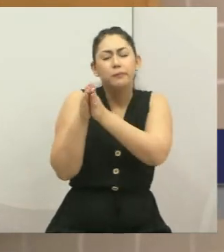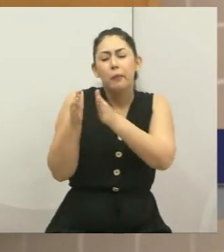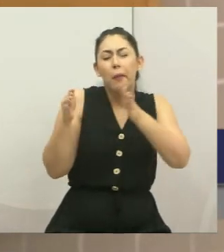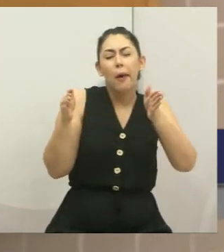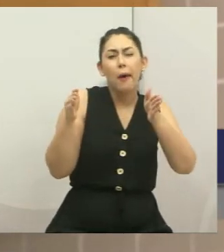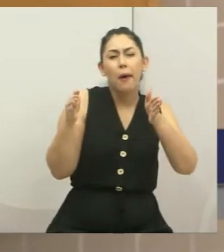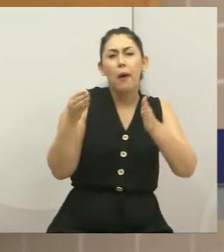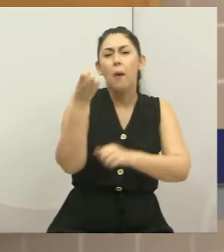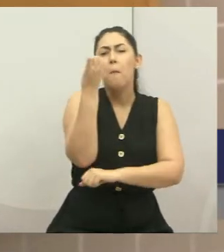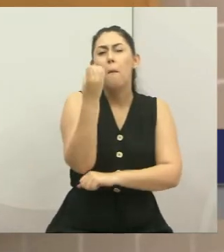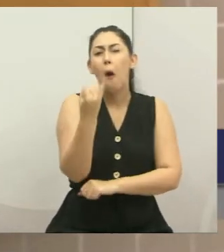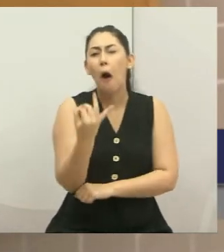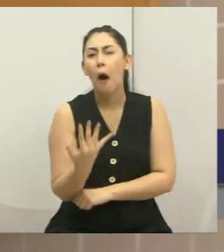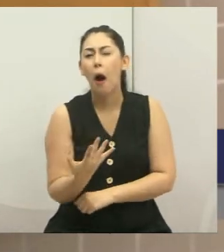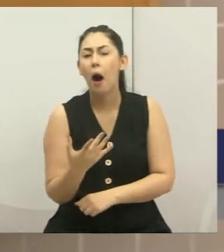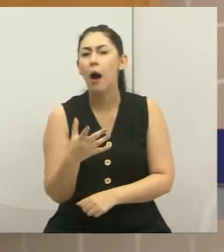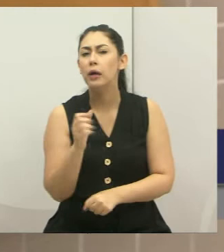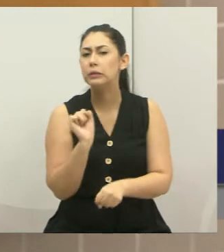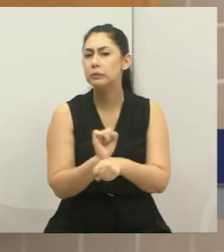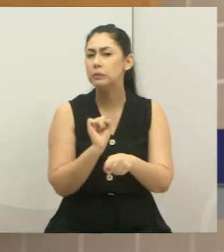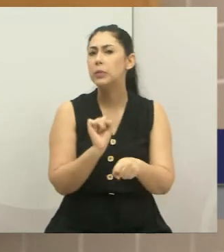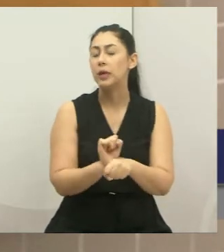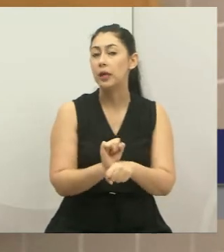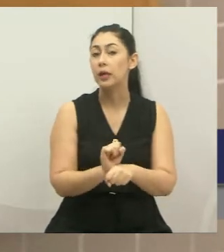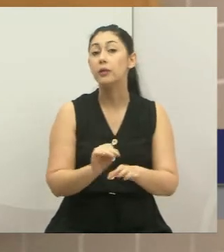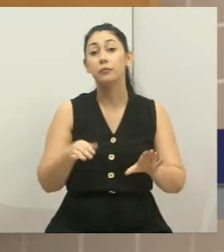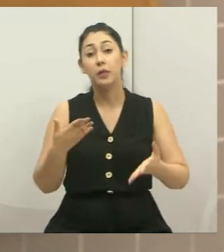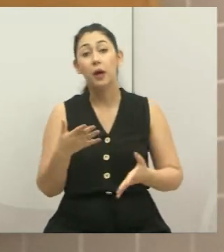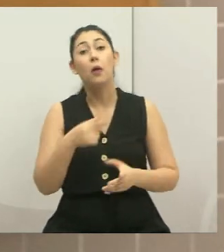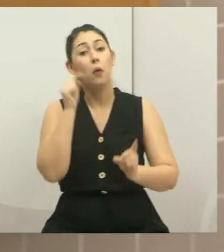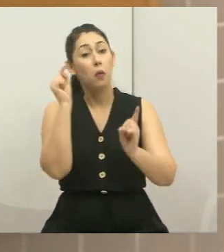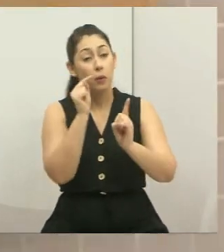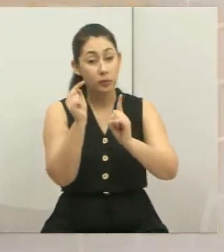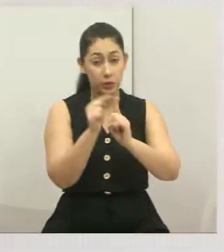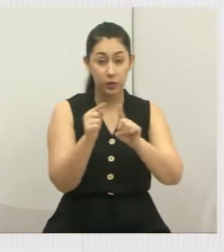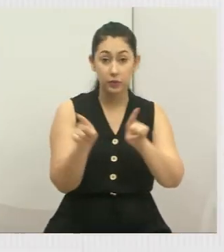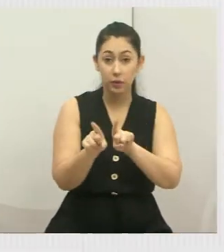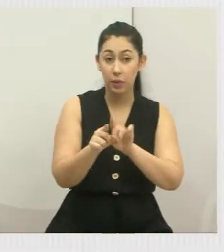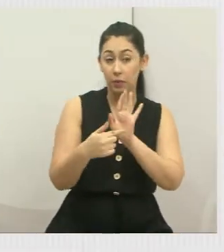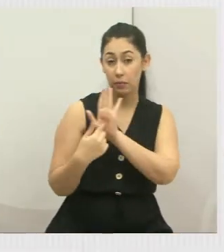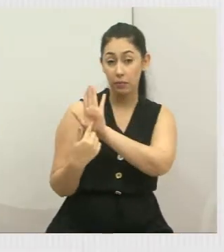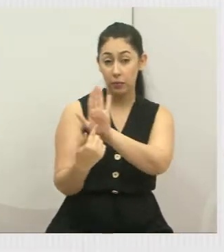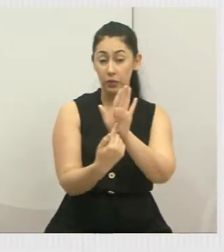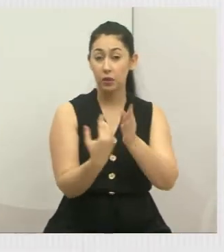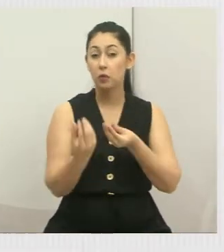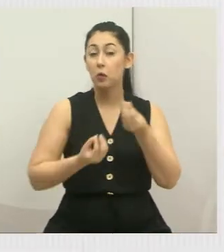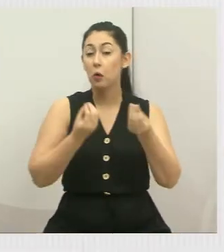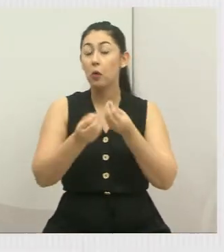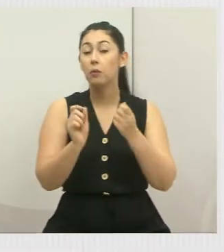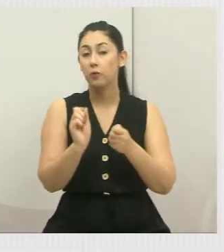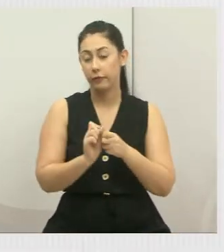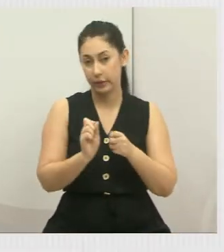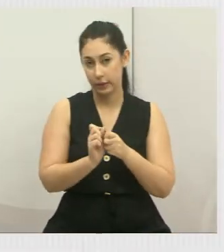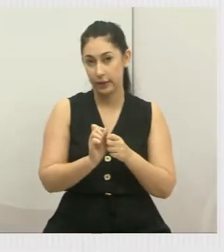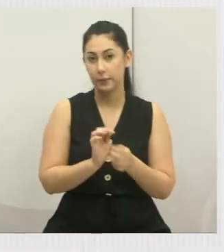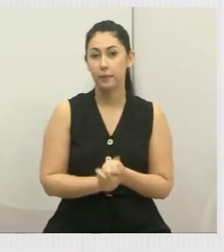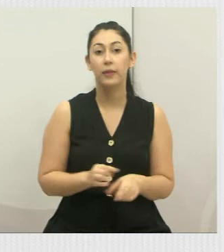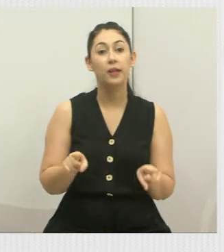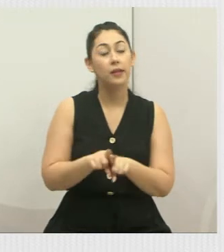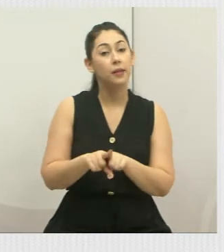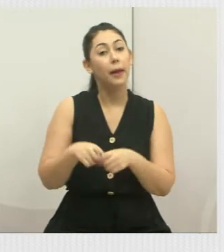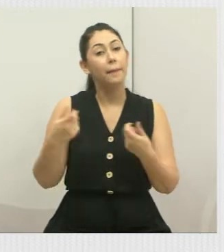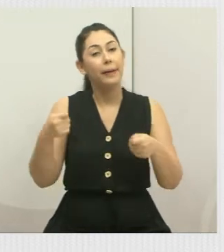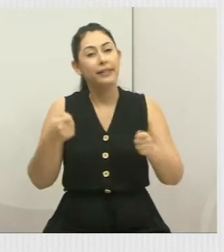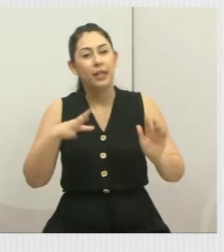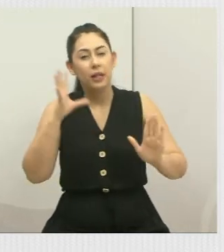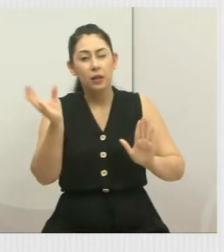tempo nós vamos levar para chegar até lá? Tá? Então, essas são as metas e os indicadores. Tá? Precisamos também incluir dentro do